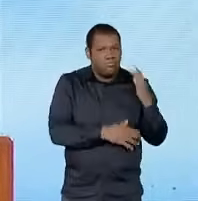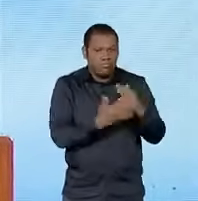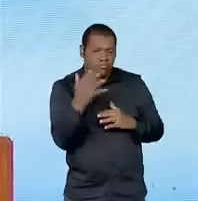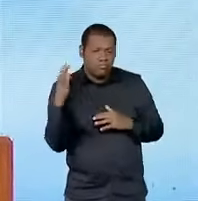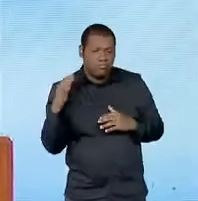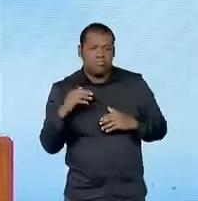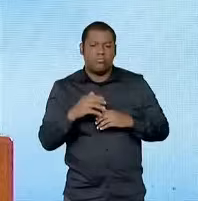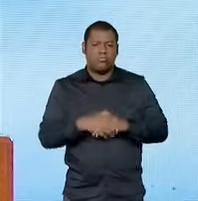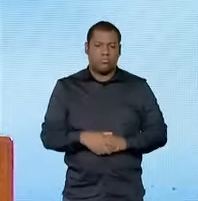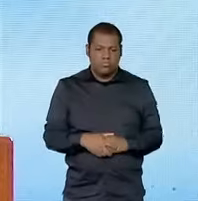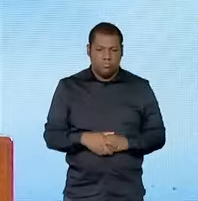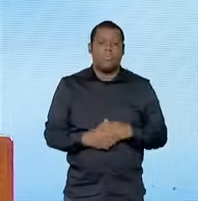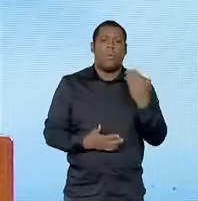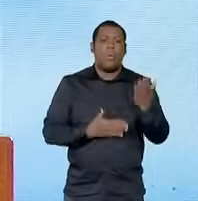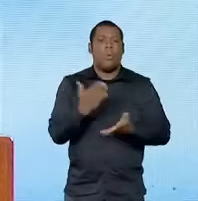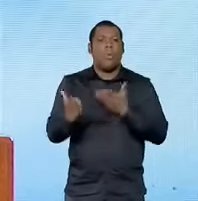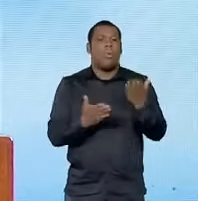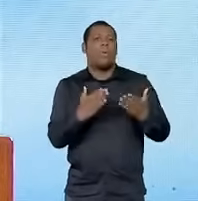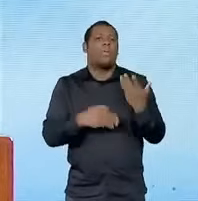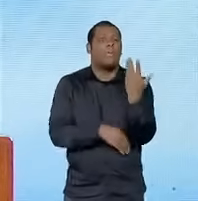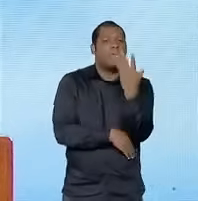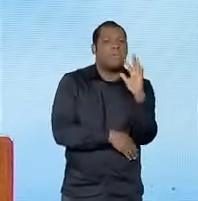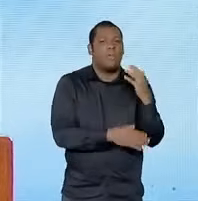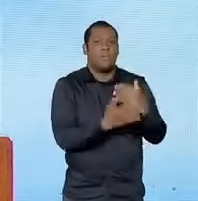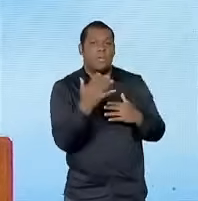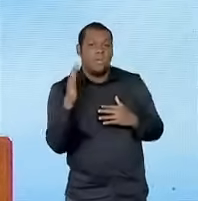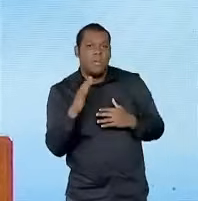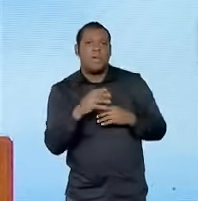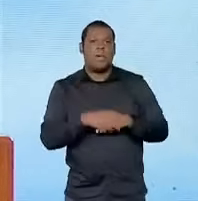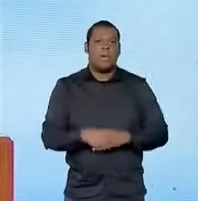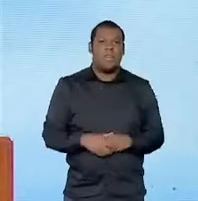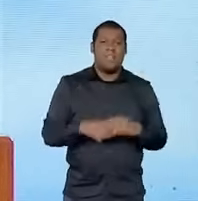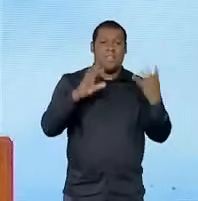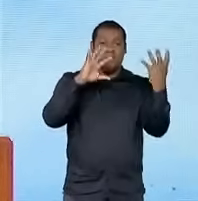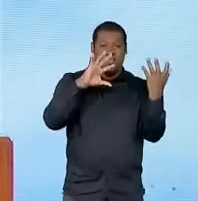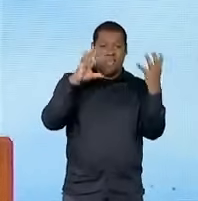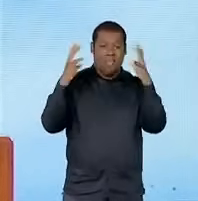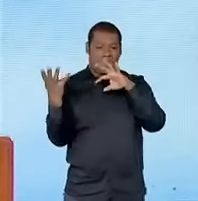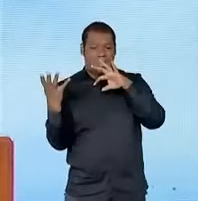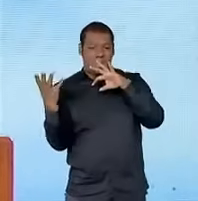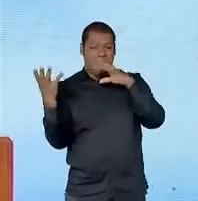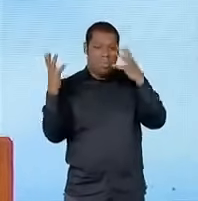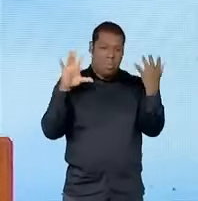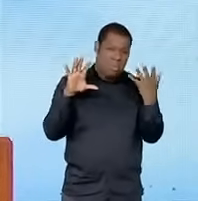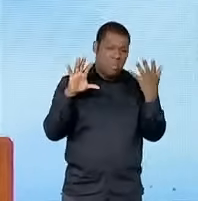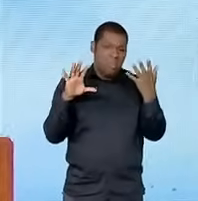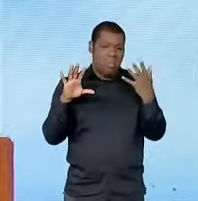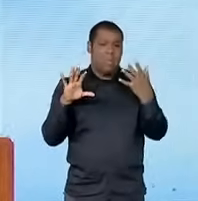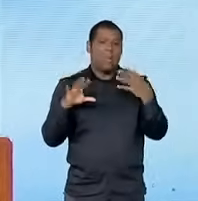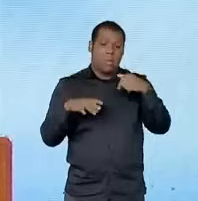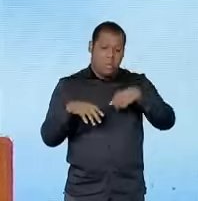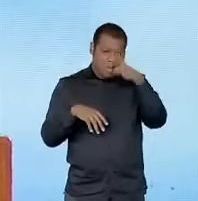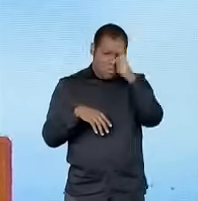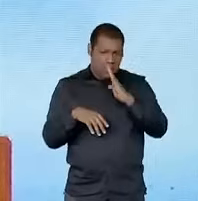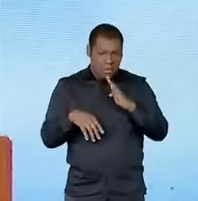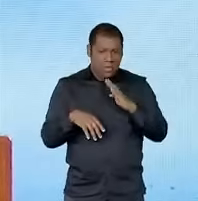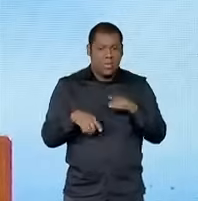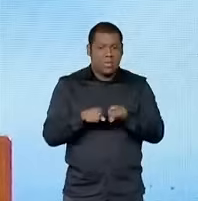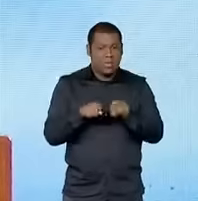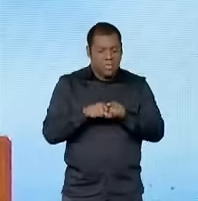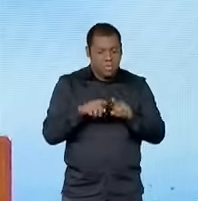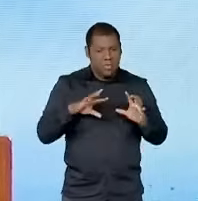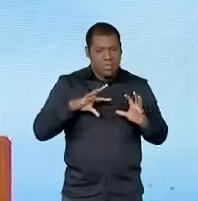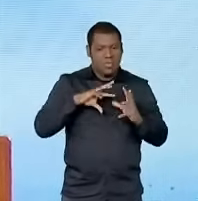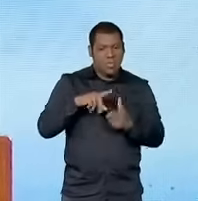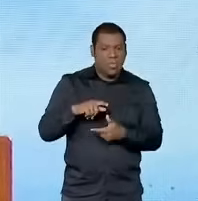natureza, diante dos desafios das mudanças climáticas evidentes no Brasil e no mundo. Esse ato,